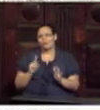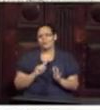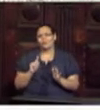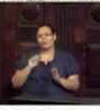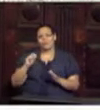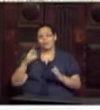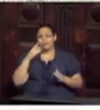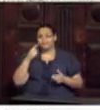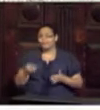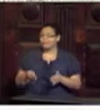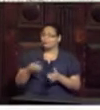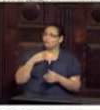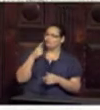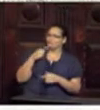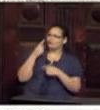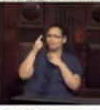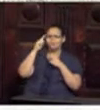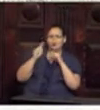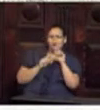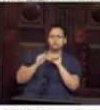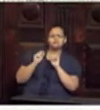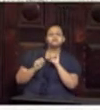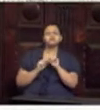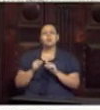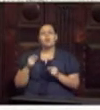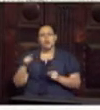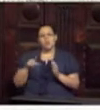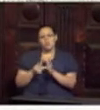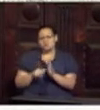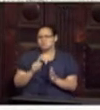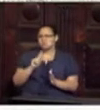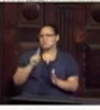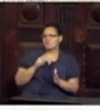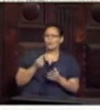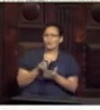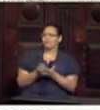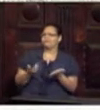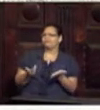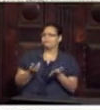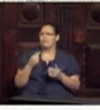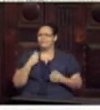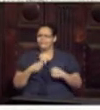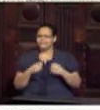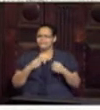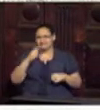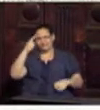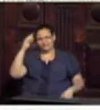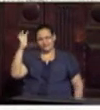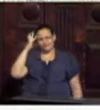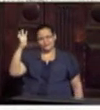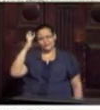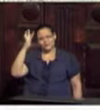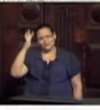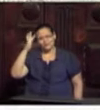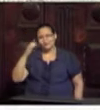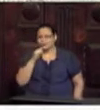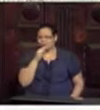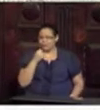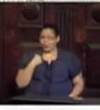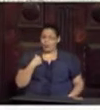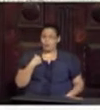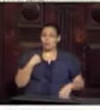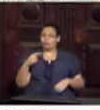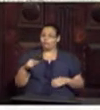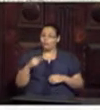de origem duvidosa. Esse é um apelo que todos nós temos que fazer também uma reflexão. À medida que a receptação é